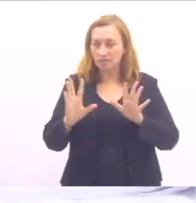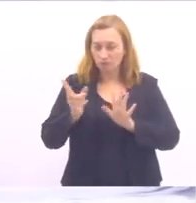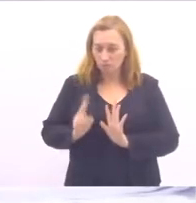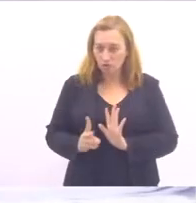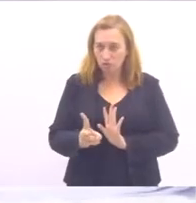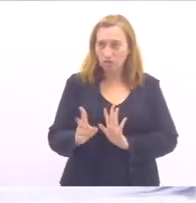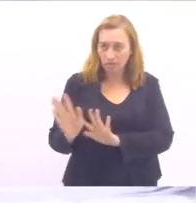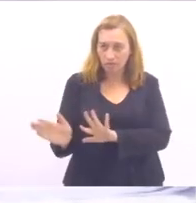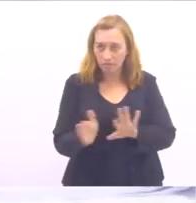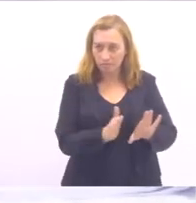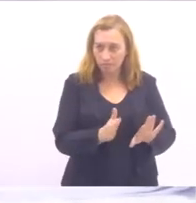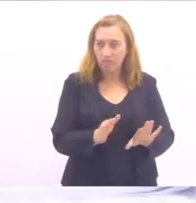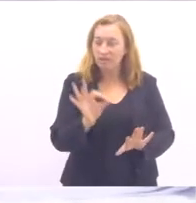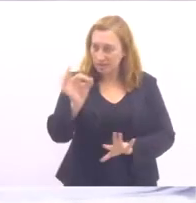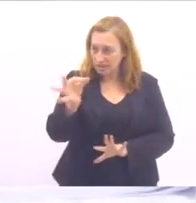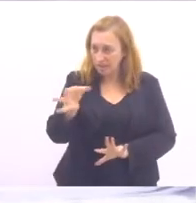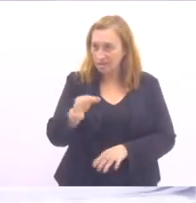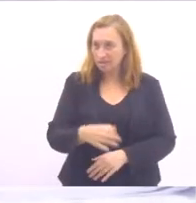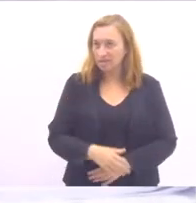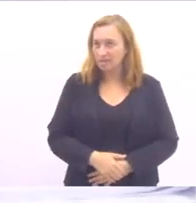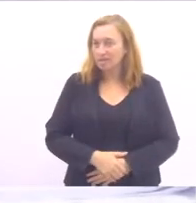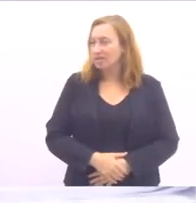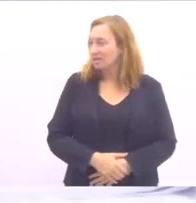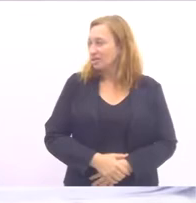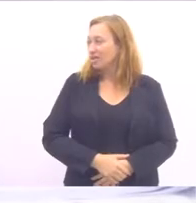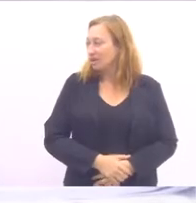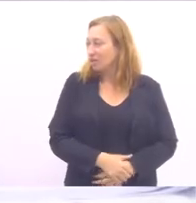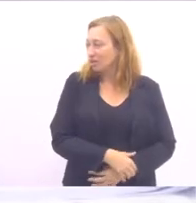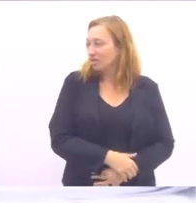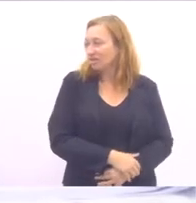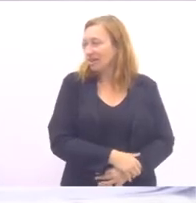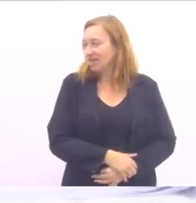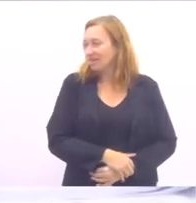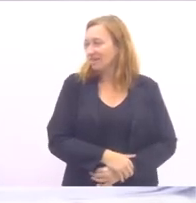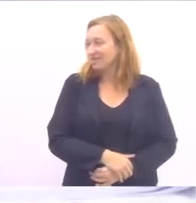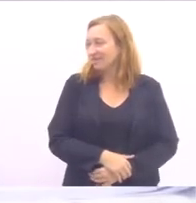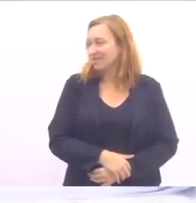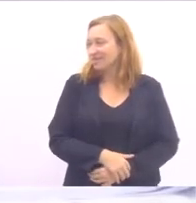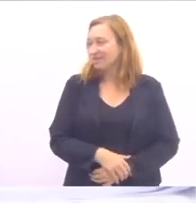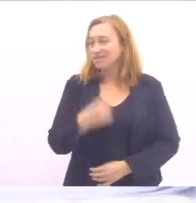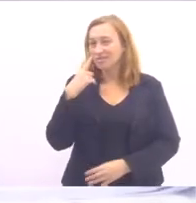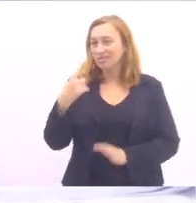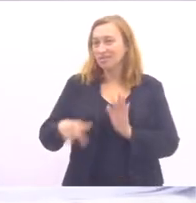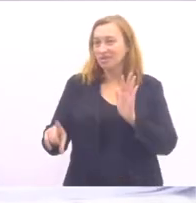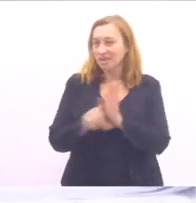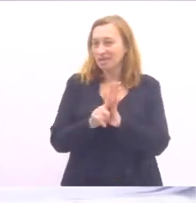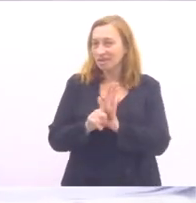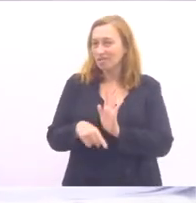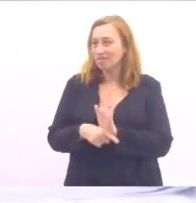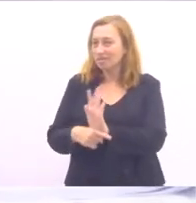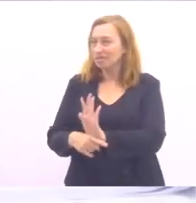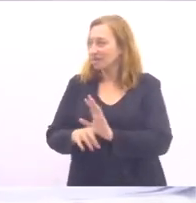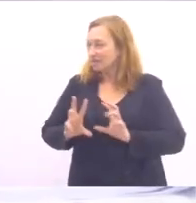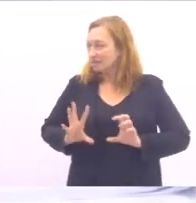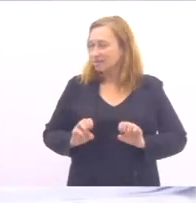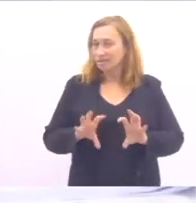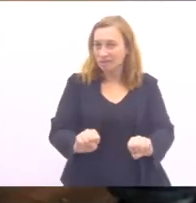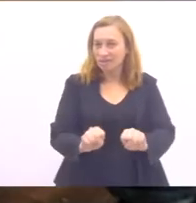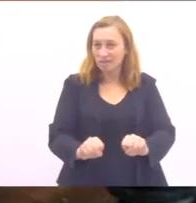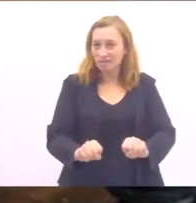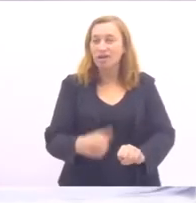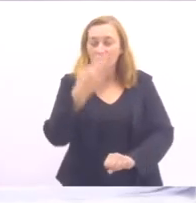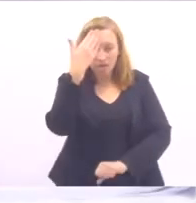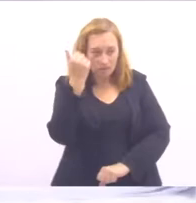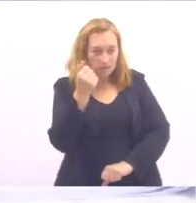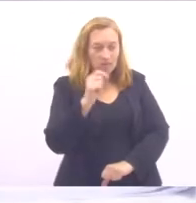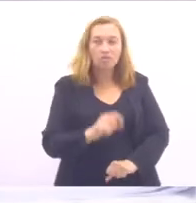continuar. Você tem toda a razão. Agora eu quero dizer o seguinte. A gente fez essa lei para beneficiar os catadores. Tá, eu sei. Na hora